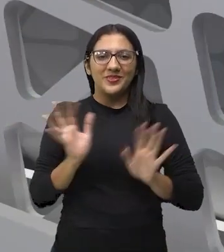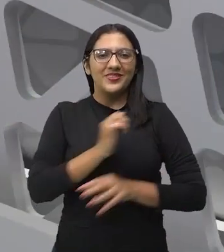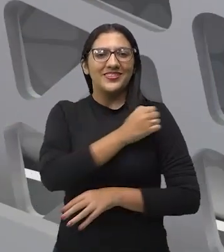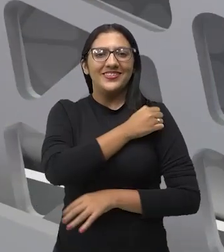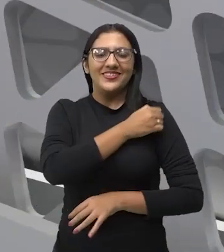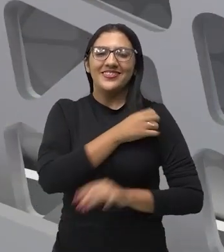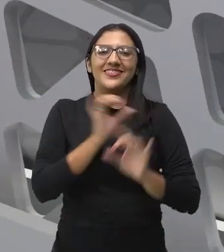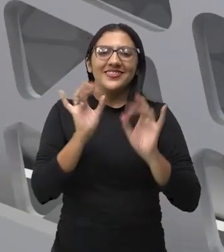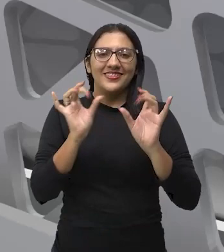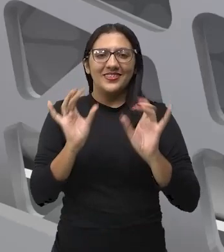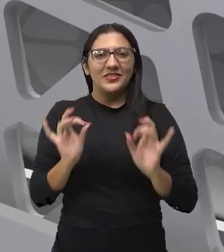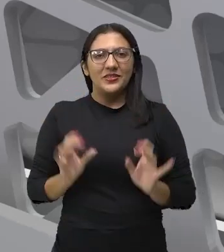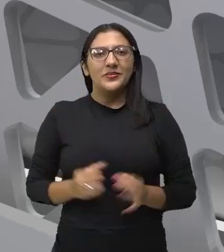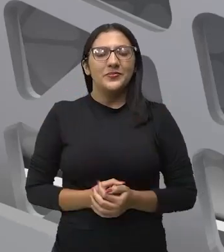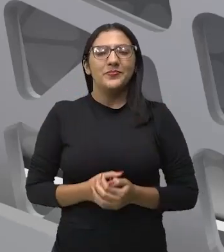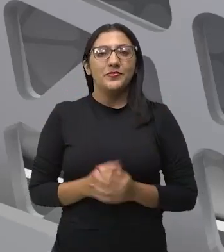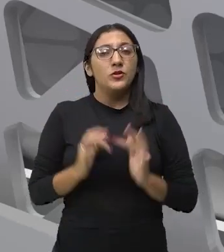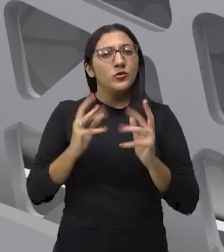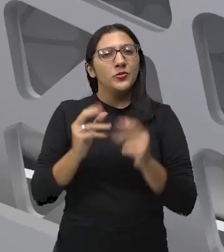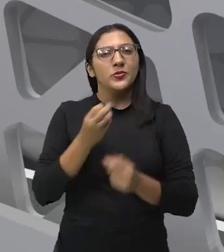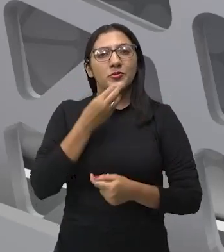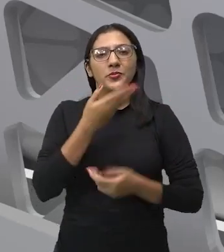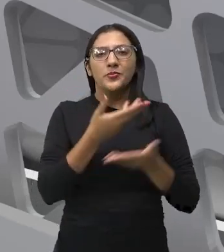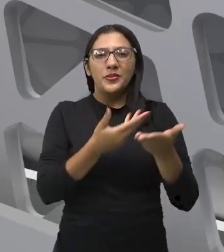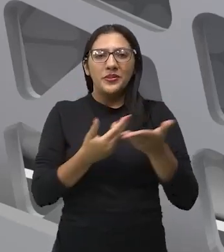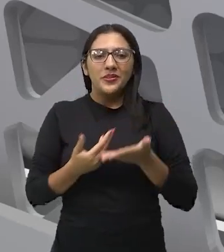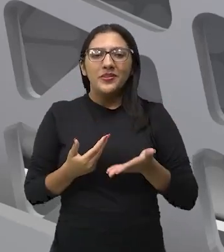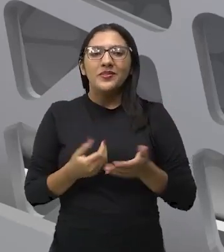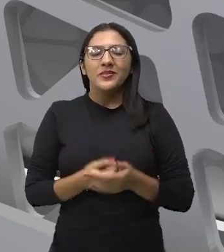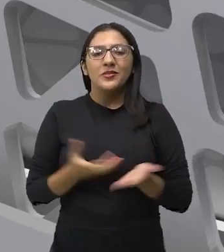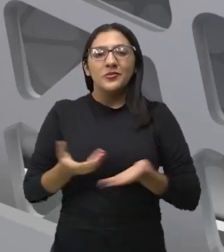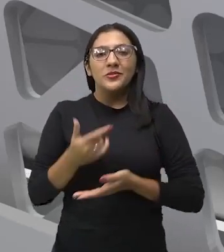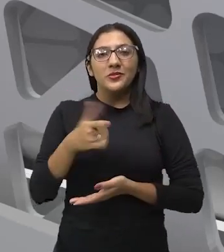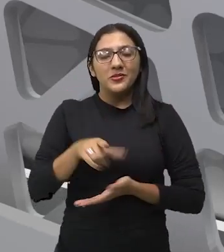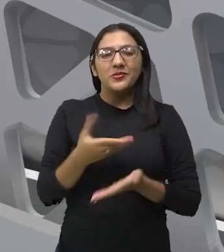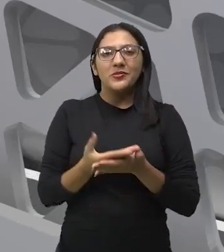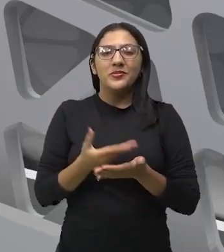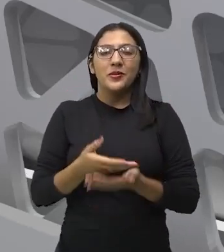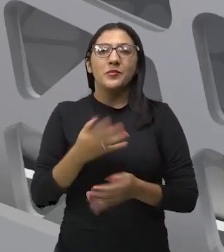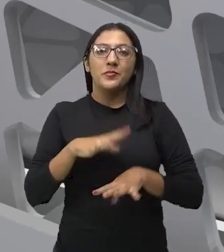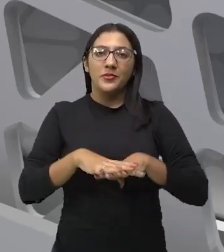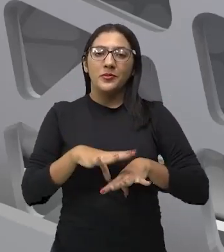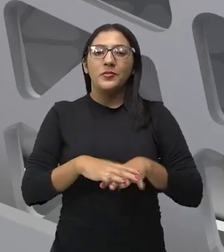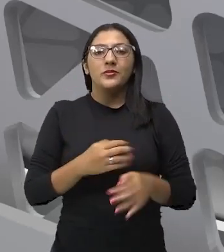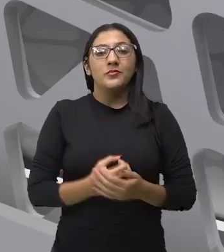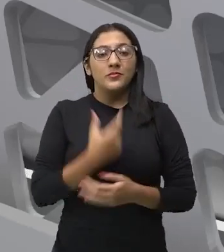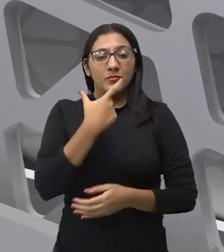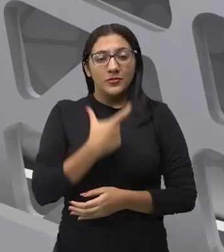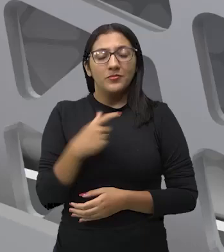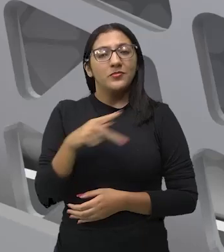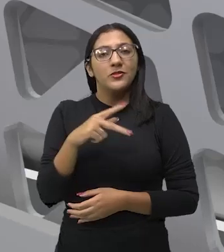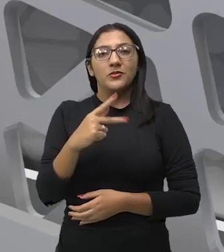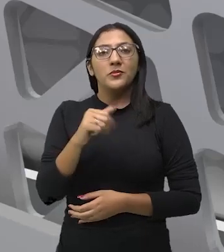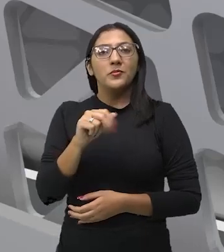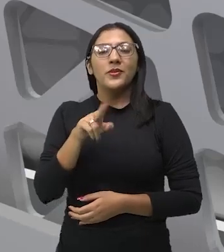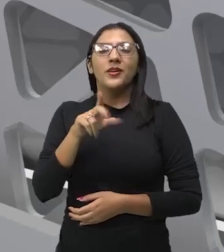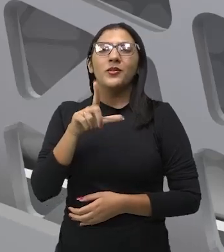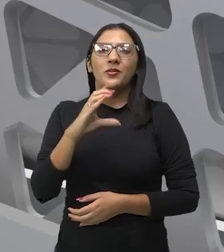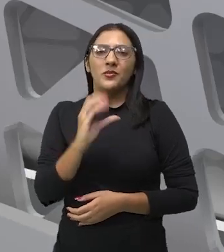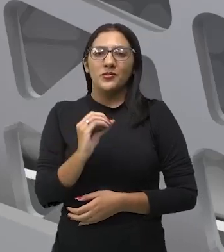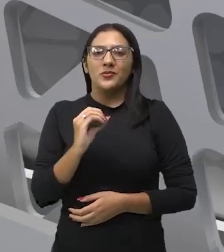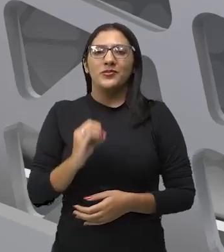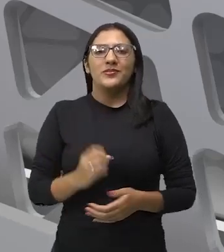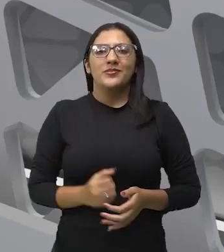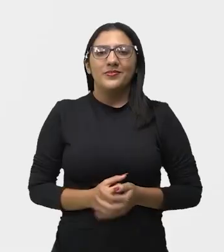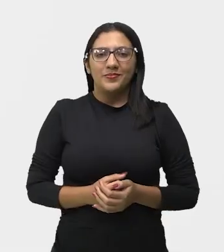Olá, meus queridos alunos, sejam todos bem-vindos para mais uma aula de matemática aqui comigo, professor